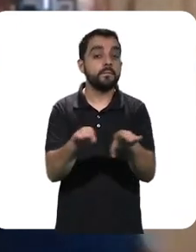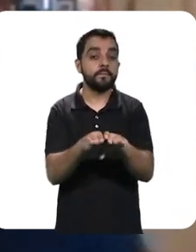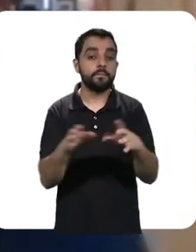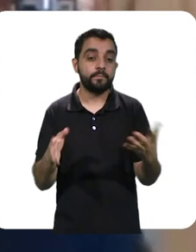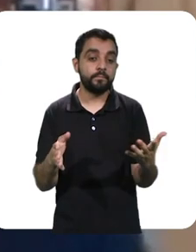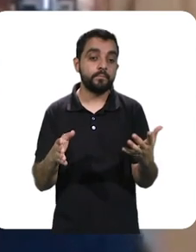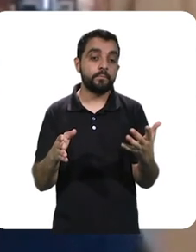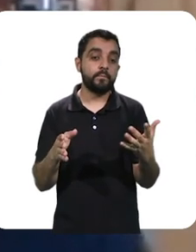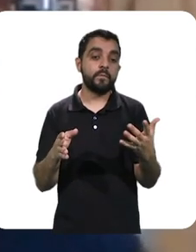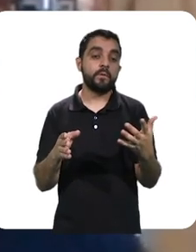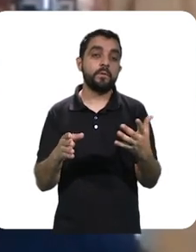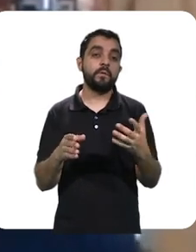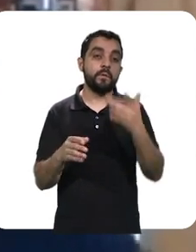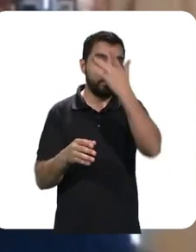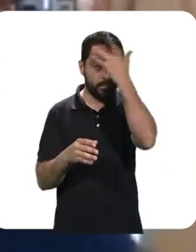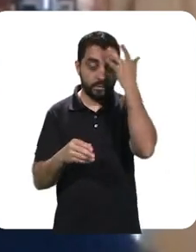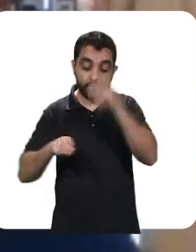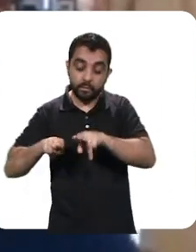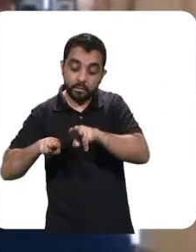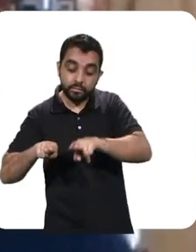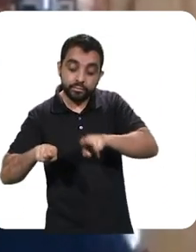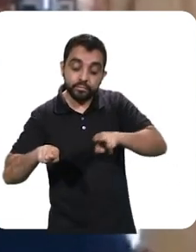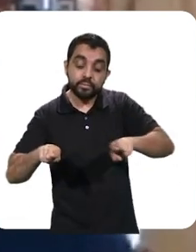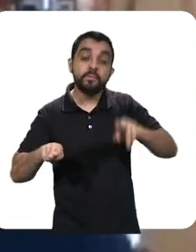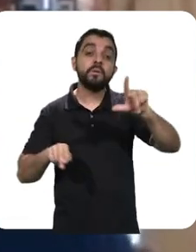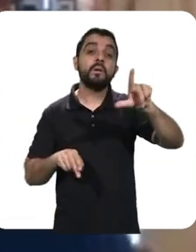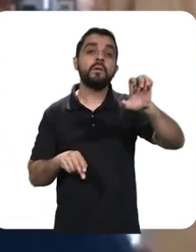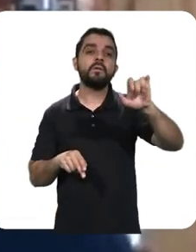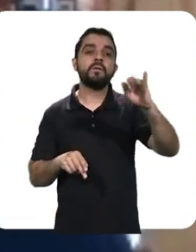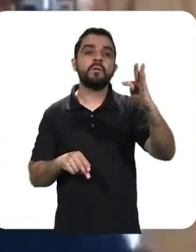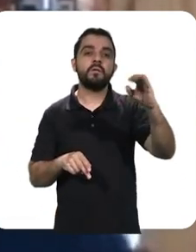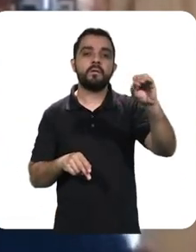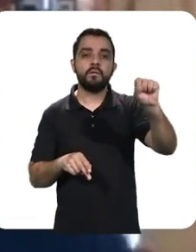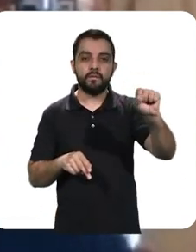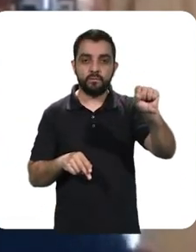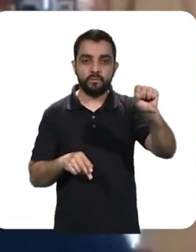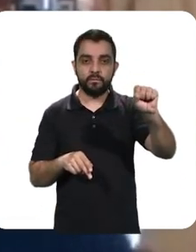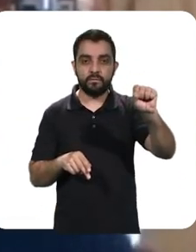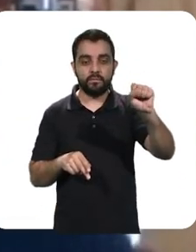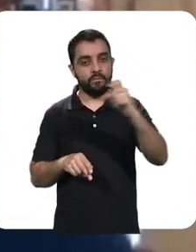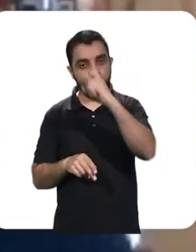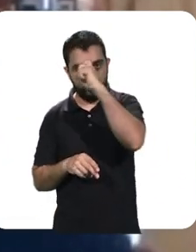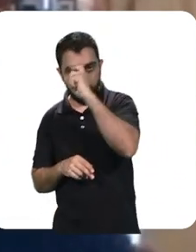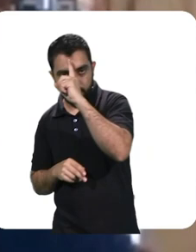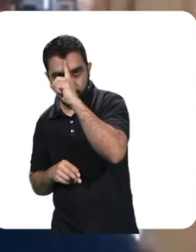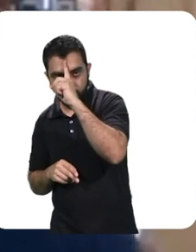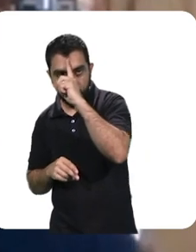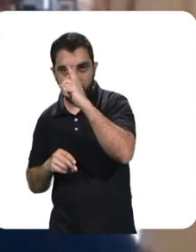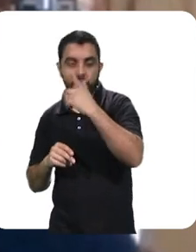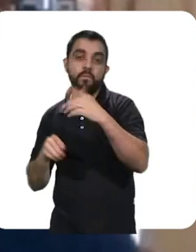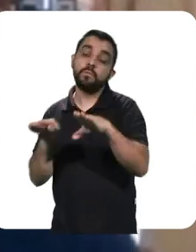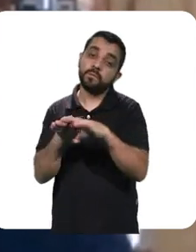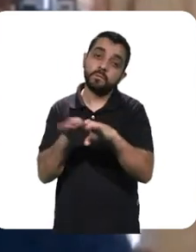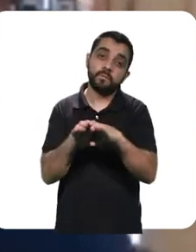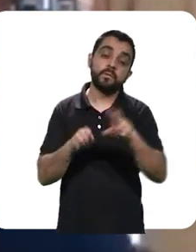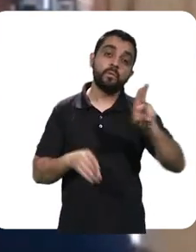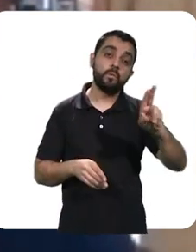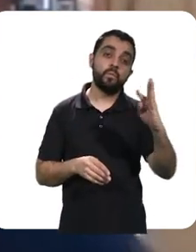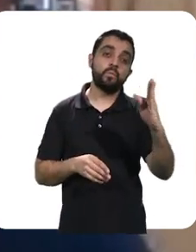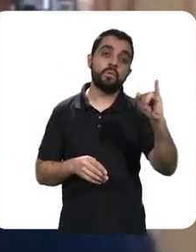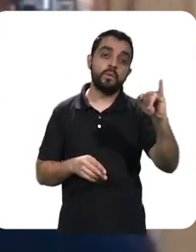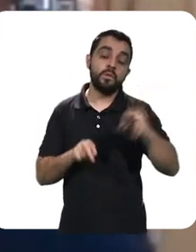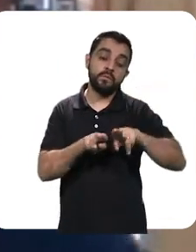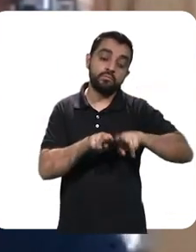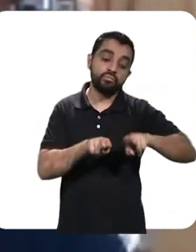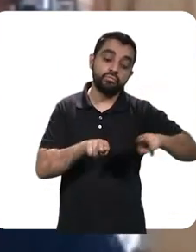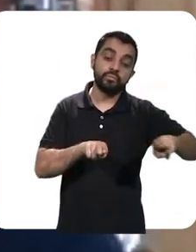tem a própria questão de leitos, né, hospitalares, não só de enfermarias, como leitos de UTI. Que se essas previsões todas que estão sendo feitas